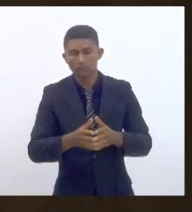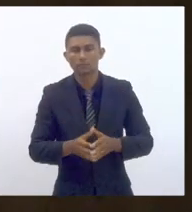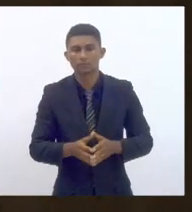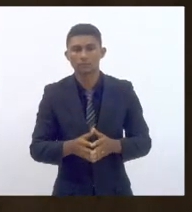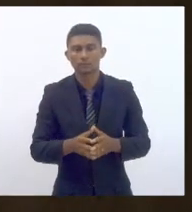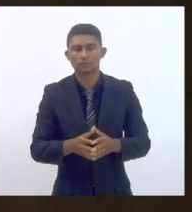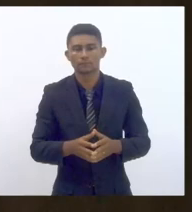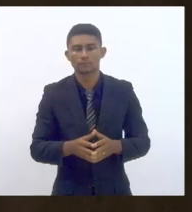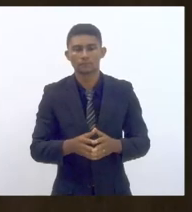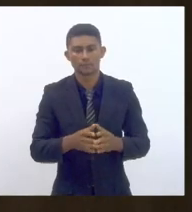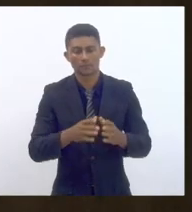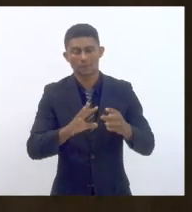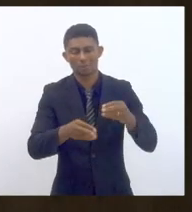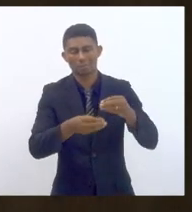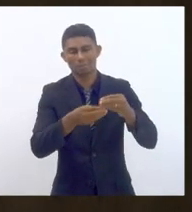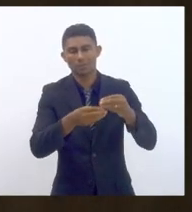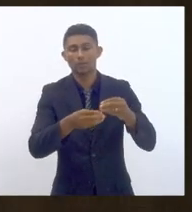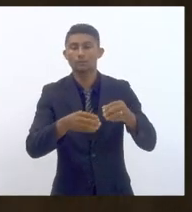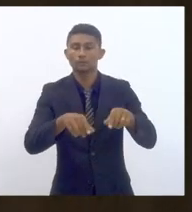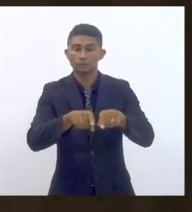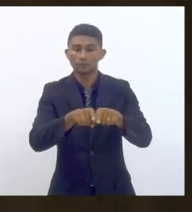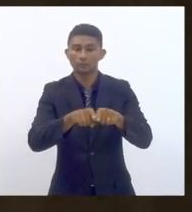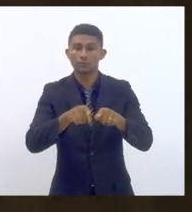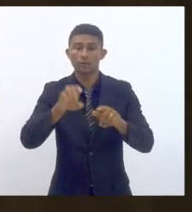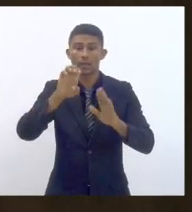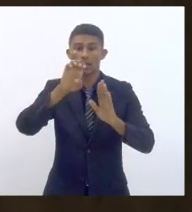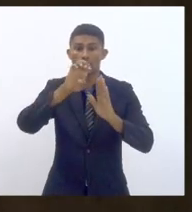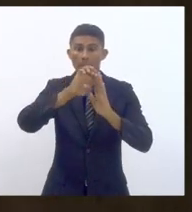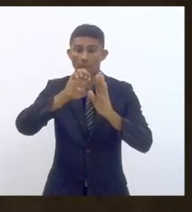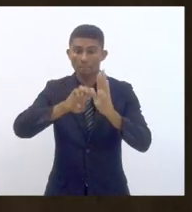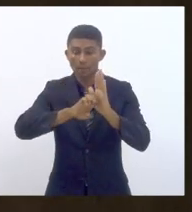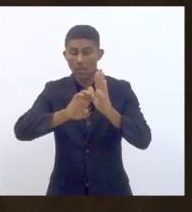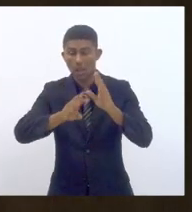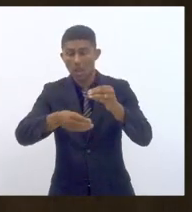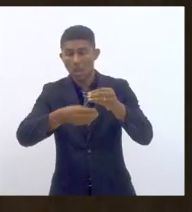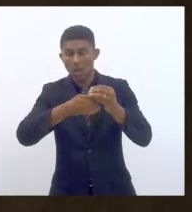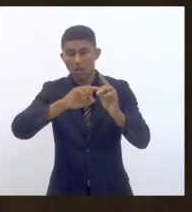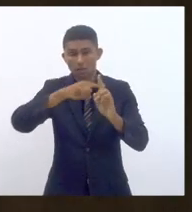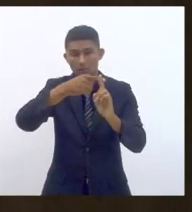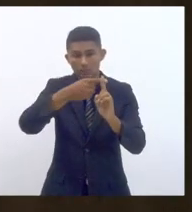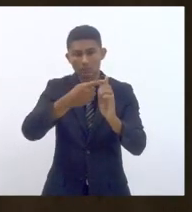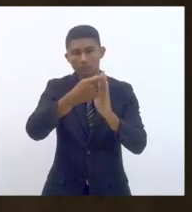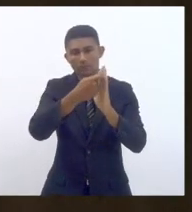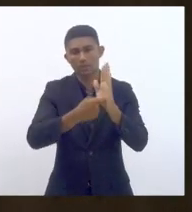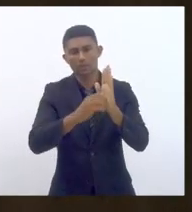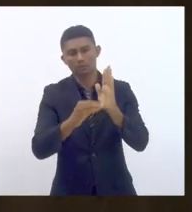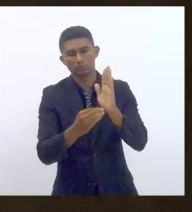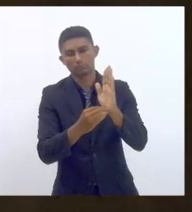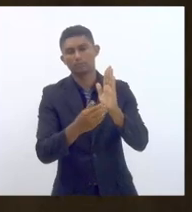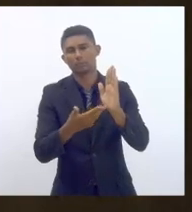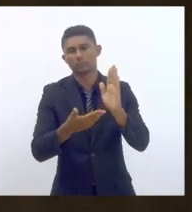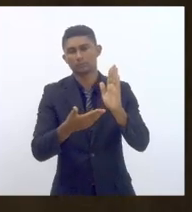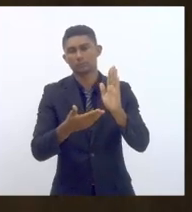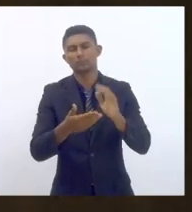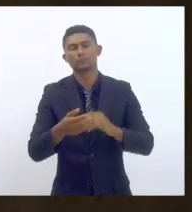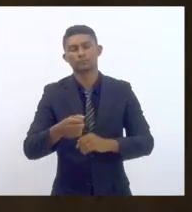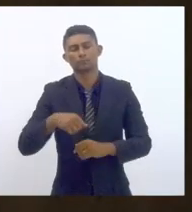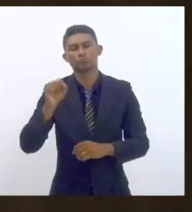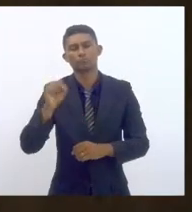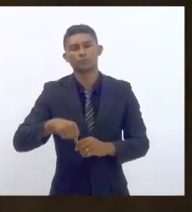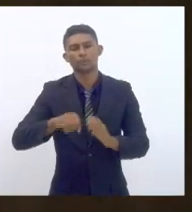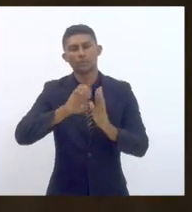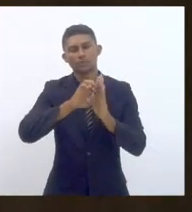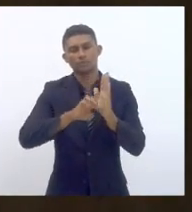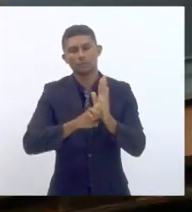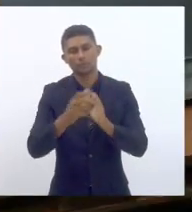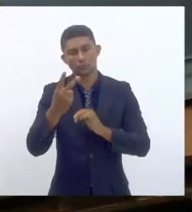à emenda e a outra aditiva ao texto. Juridicidade com duas